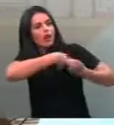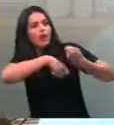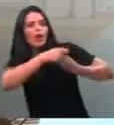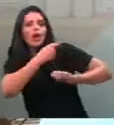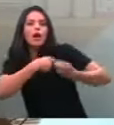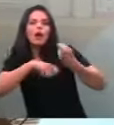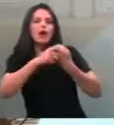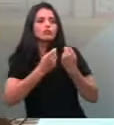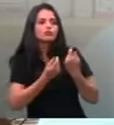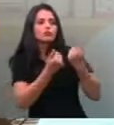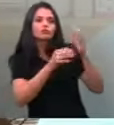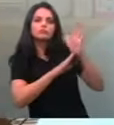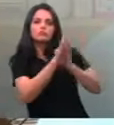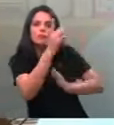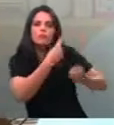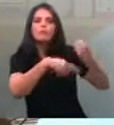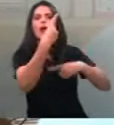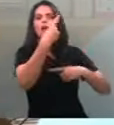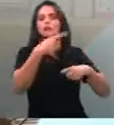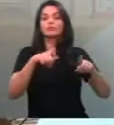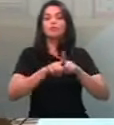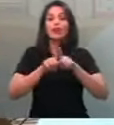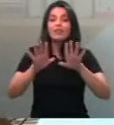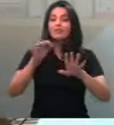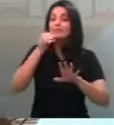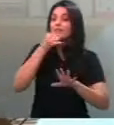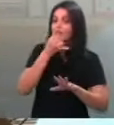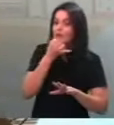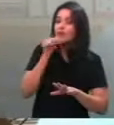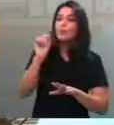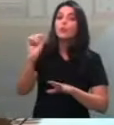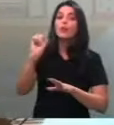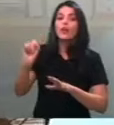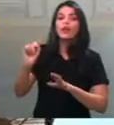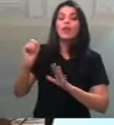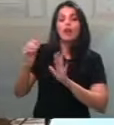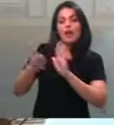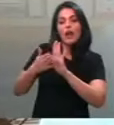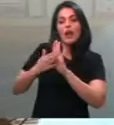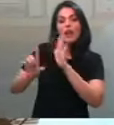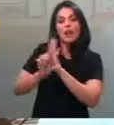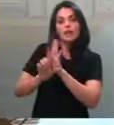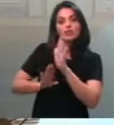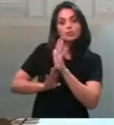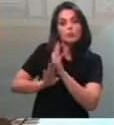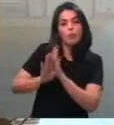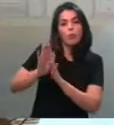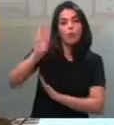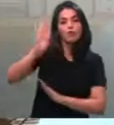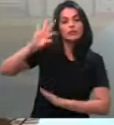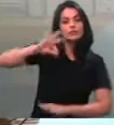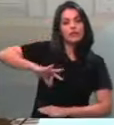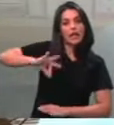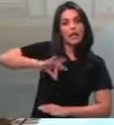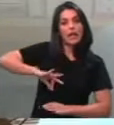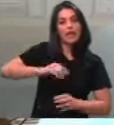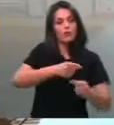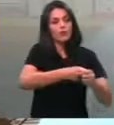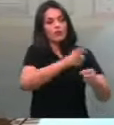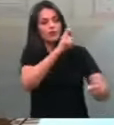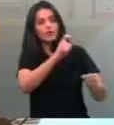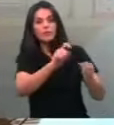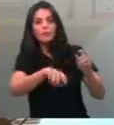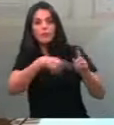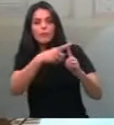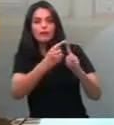infelizmente, revogou a política de valorização do salário mínimo de inflação mais PIB. O salário